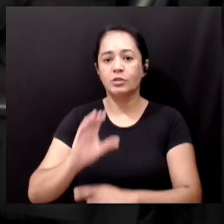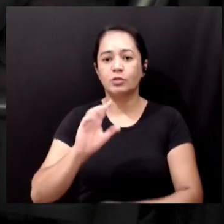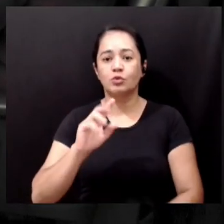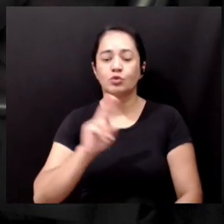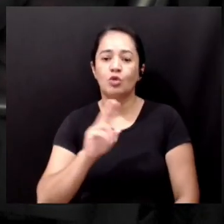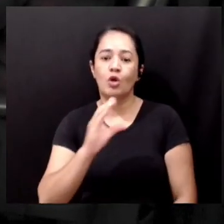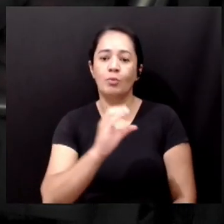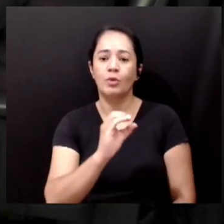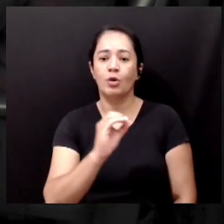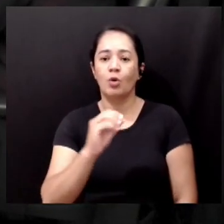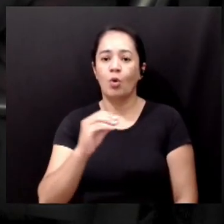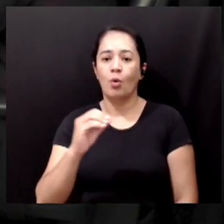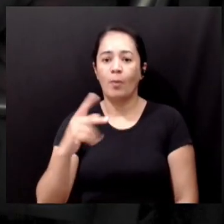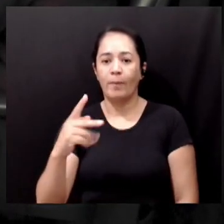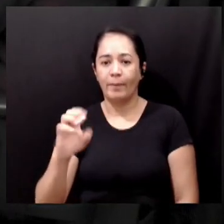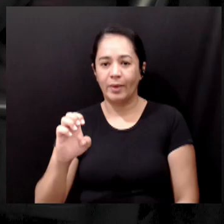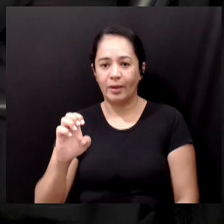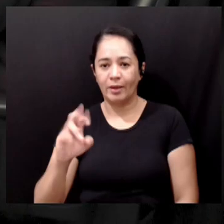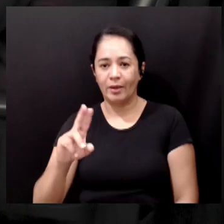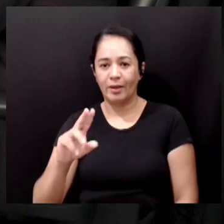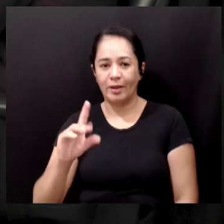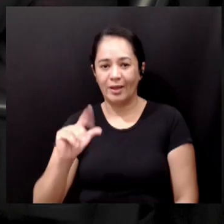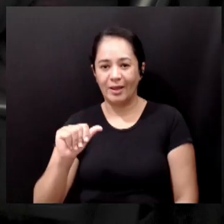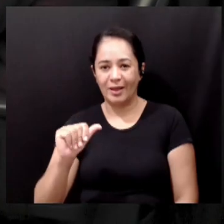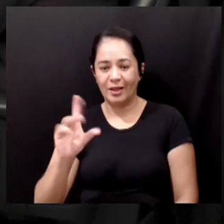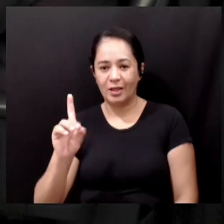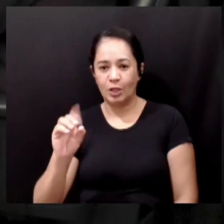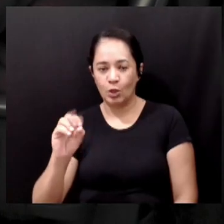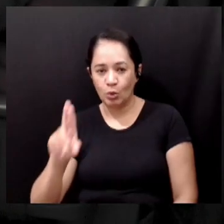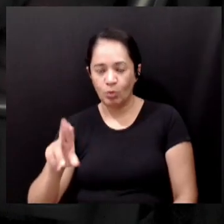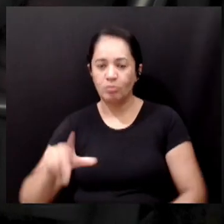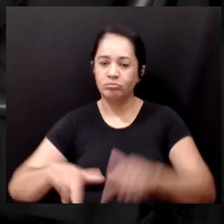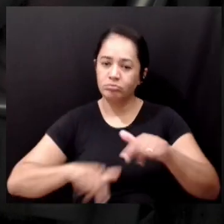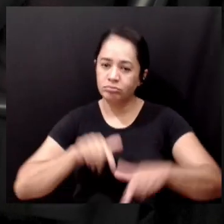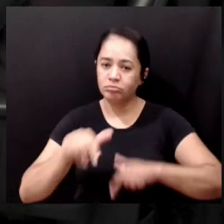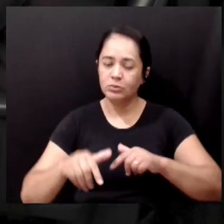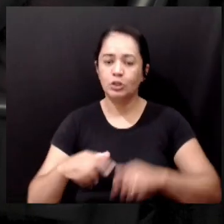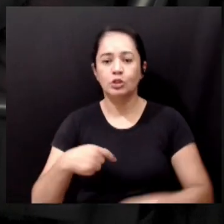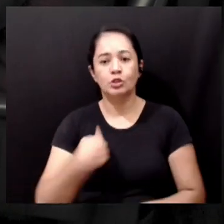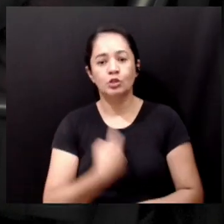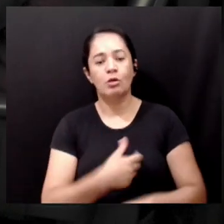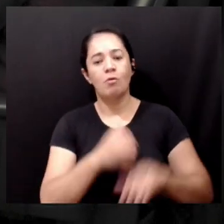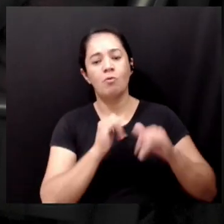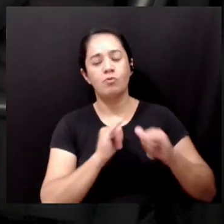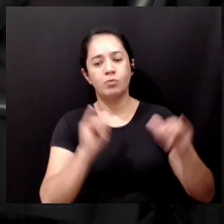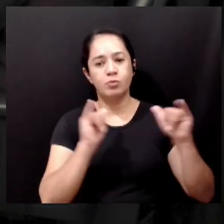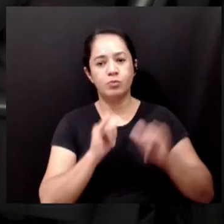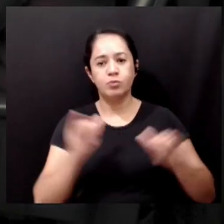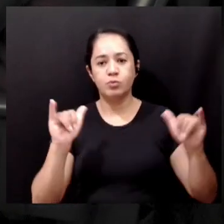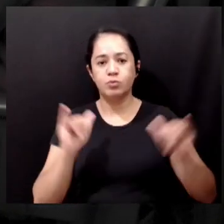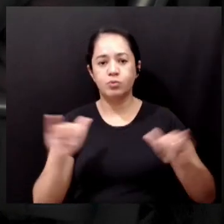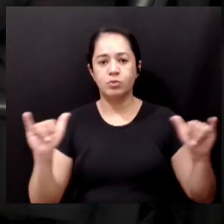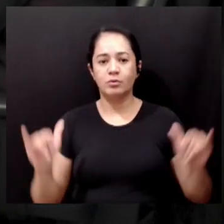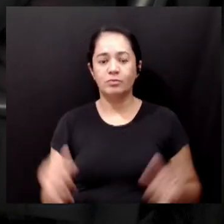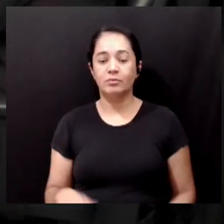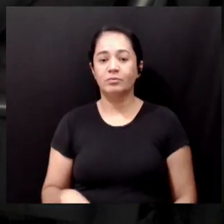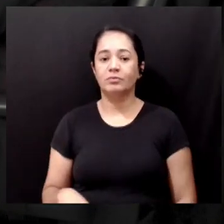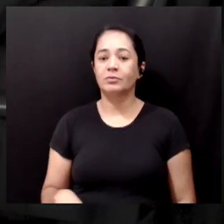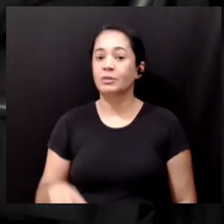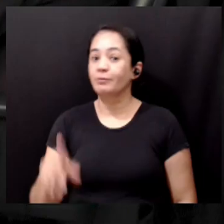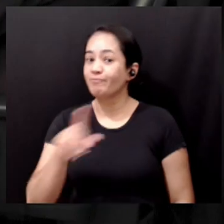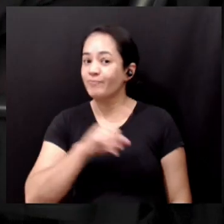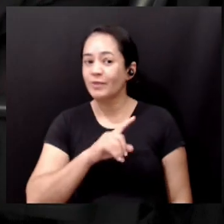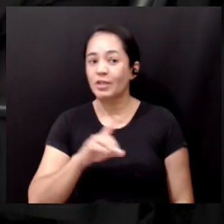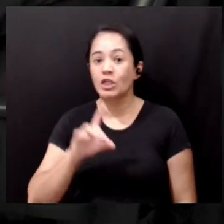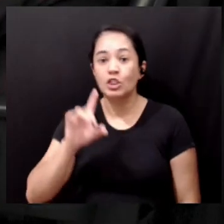cooperador. Ainda é esse trabalho. Também esse trabalho, a gente divulga esse trabalho, E é aqui no Parque Itália. Não, são nas congregações.